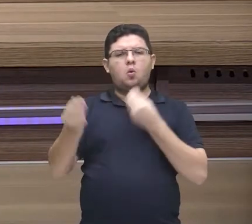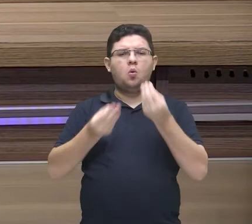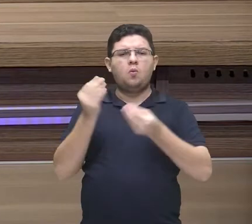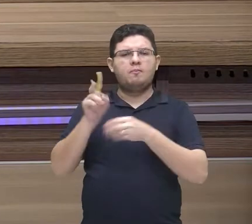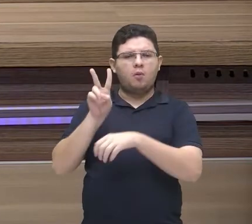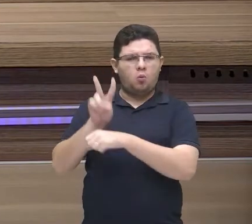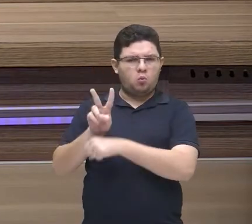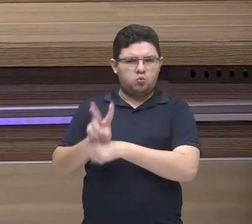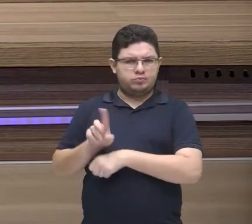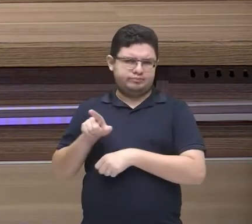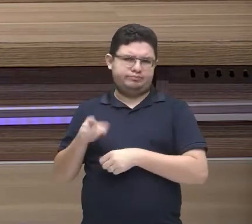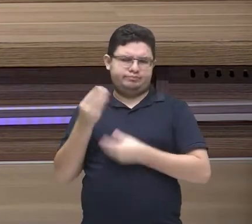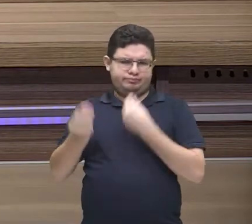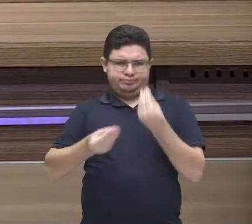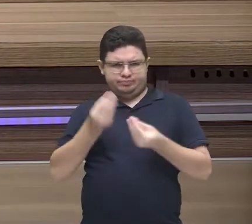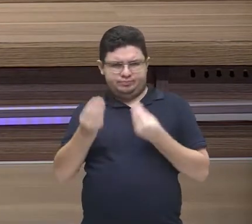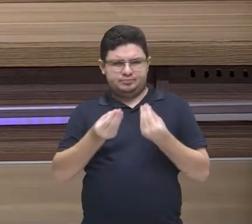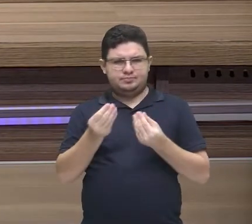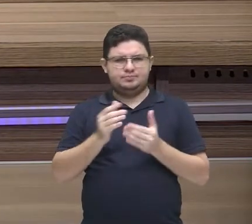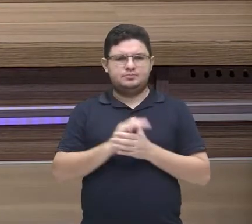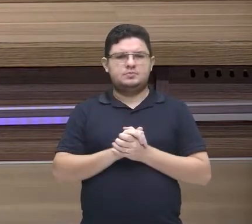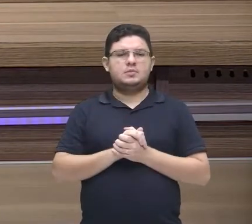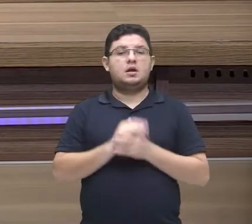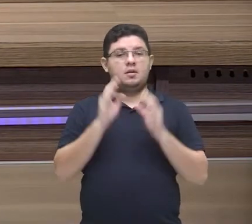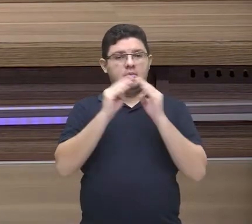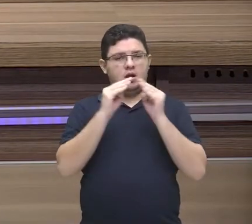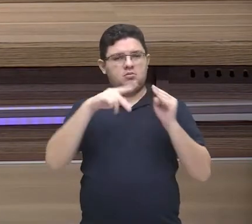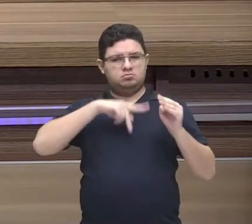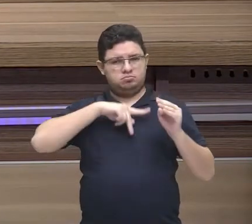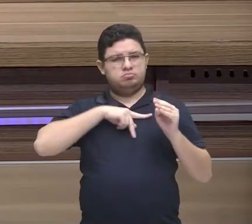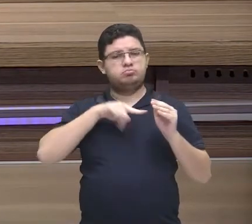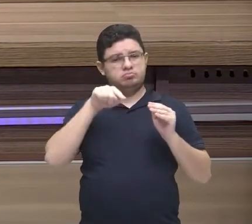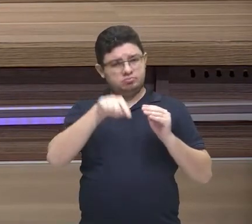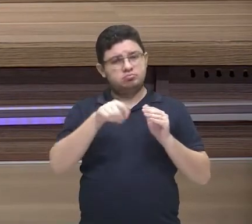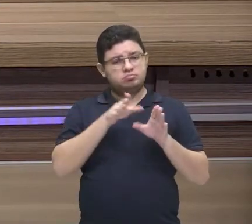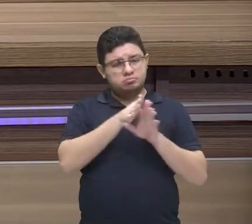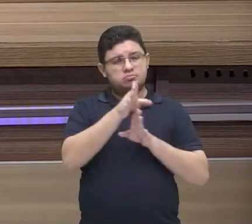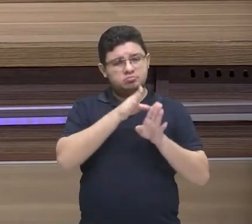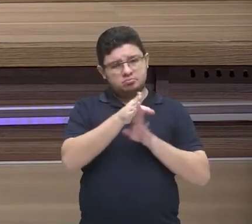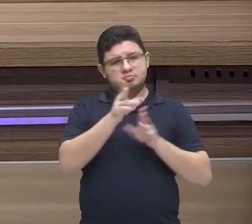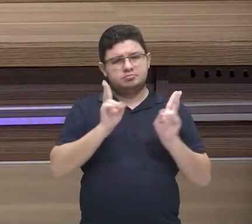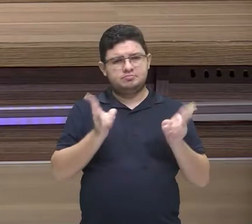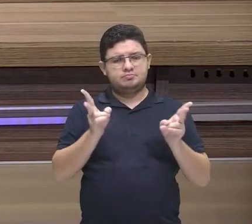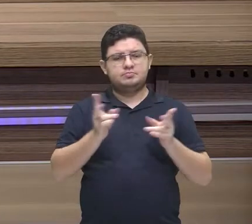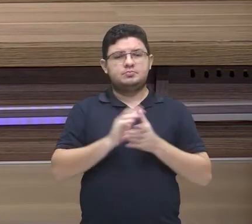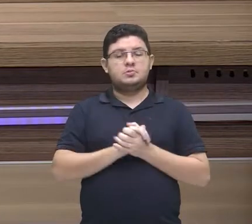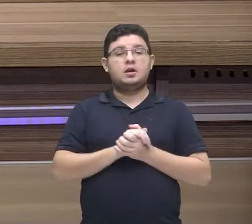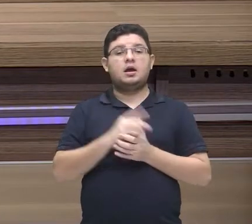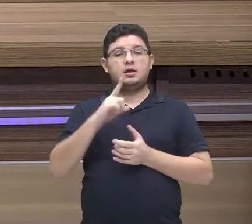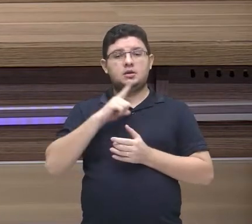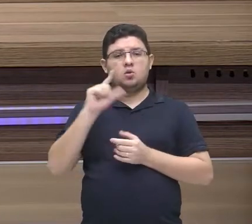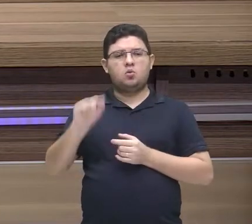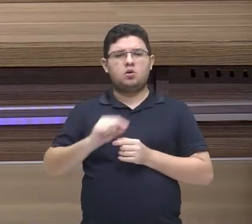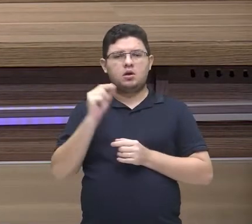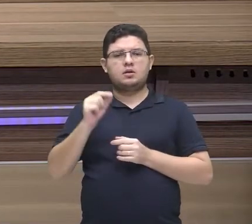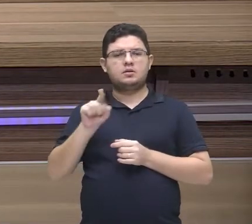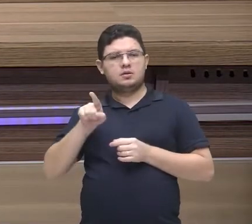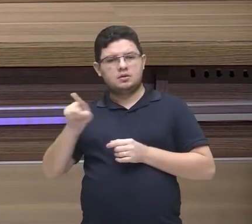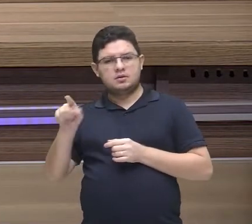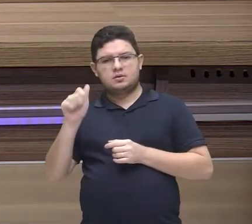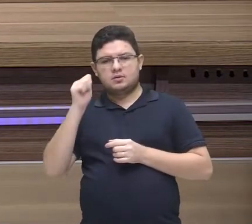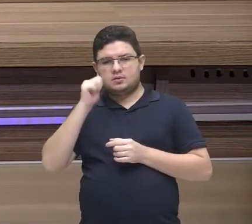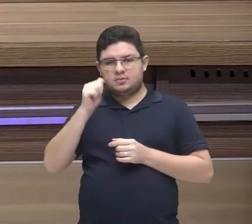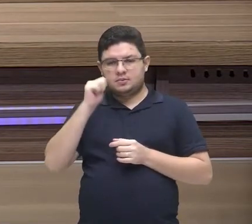fazer? Então, em casa é desse jeito. Então a gente vê o menino adolescente e vê a menina. né? Então a gente